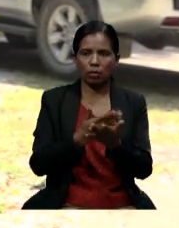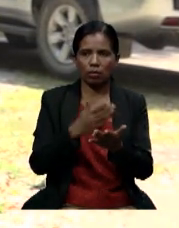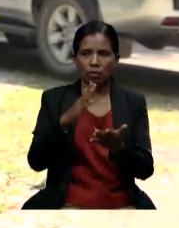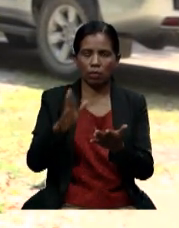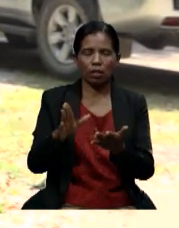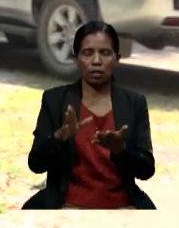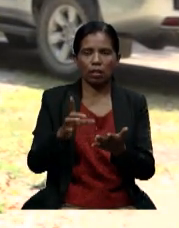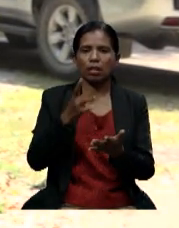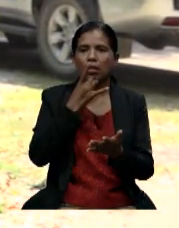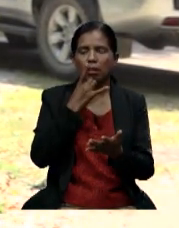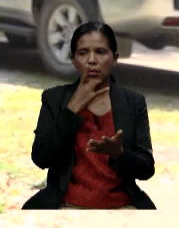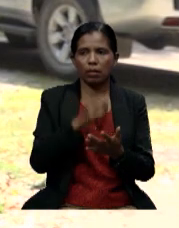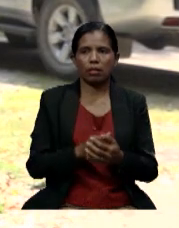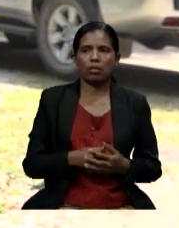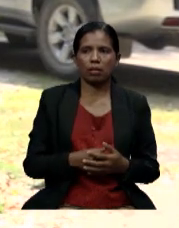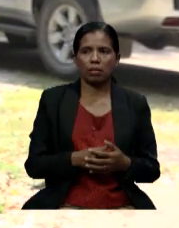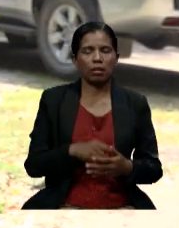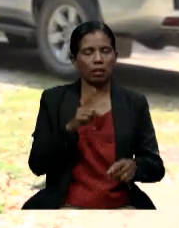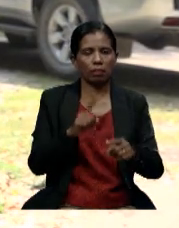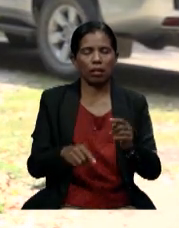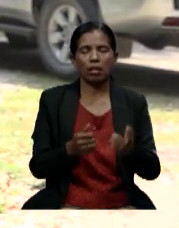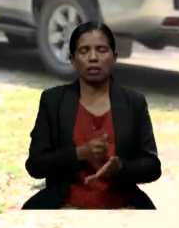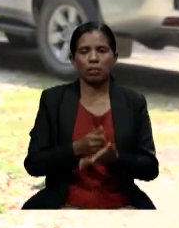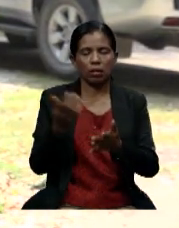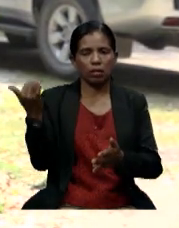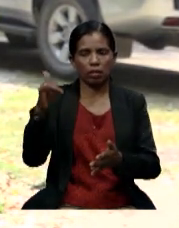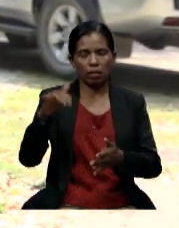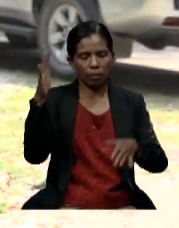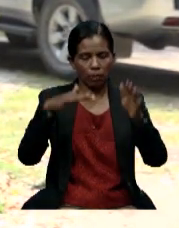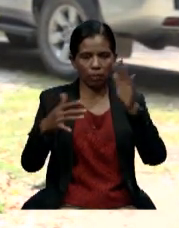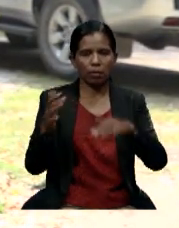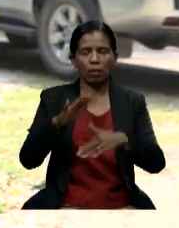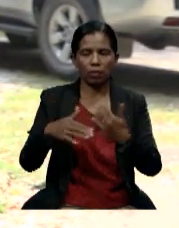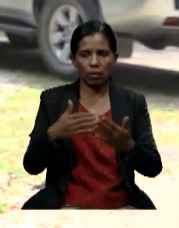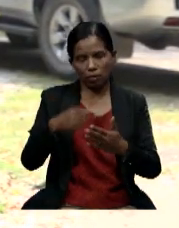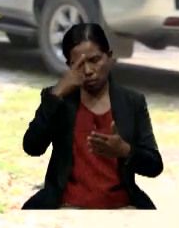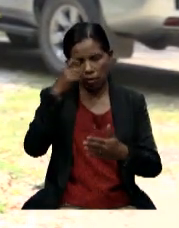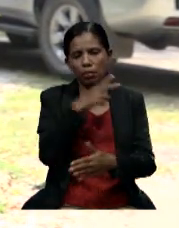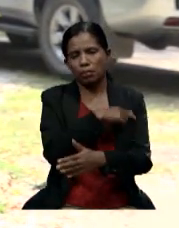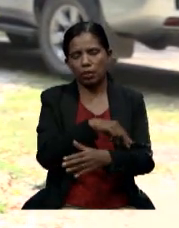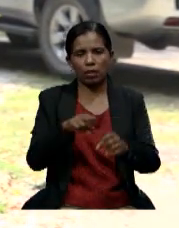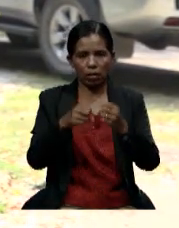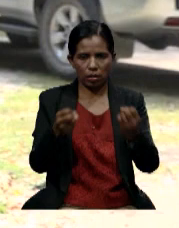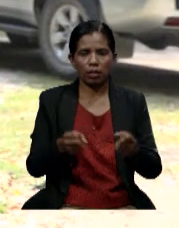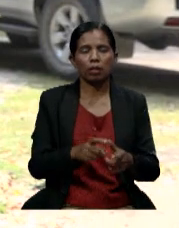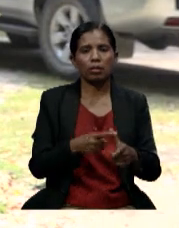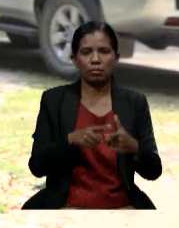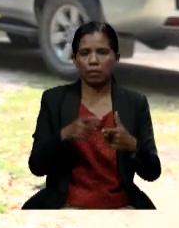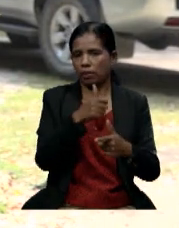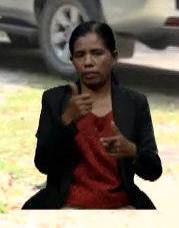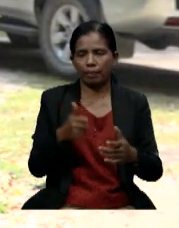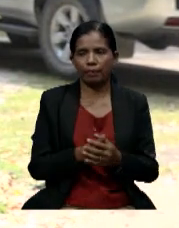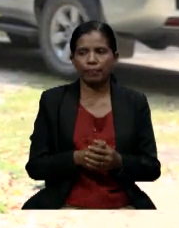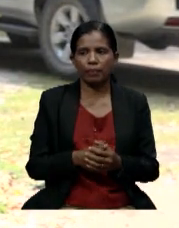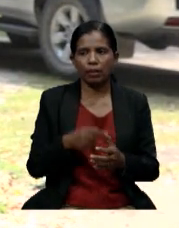lampu, né? Mus la vela responde sir ane problema hoto. Tambai dana maka ne kondisang kana sane. Ida silu, kari